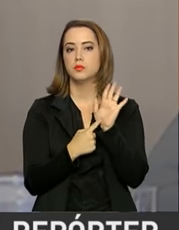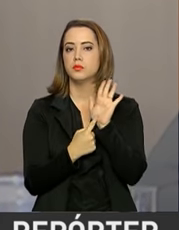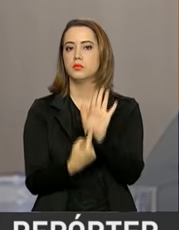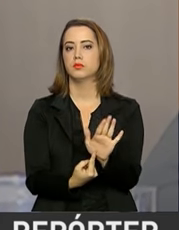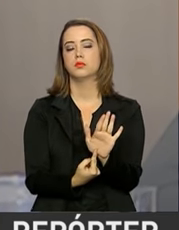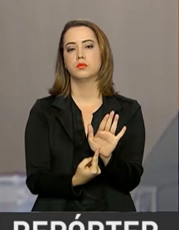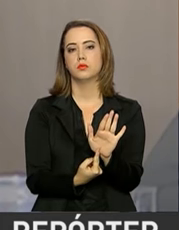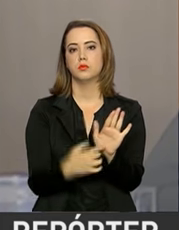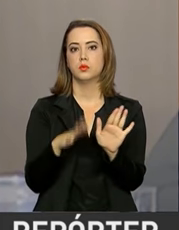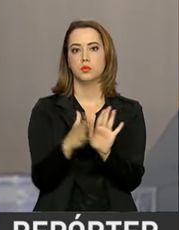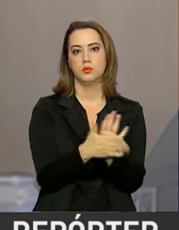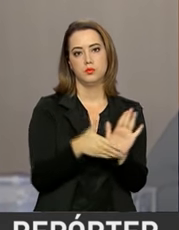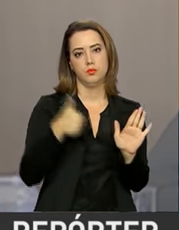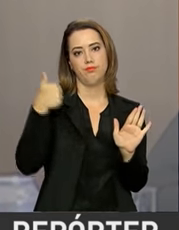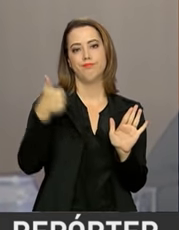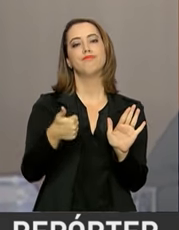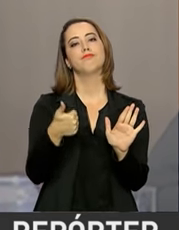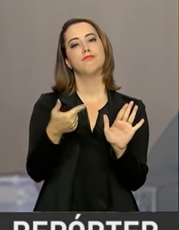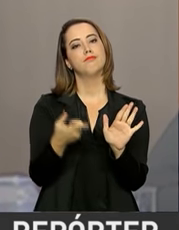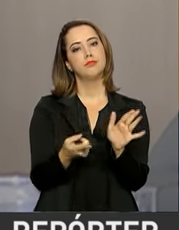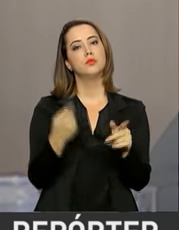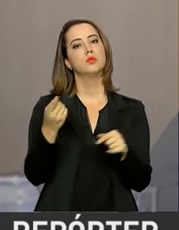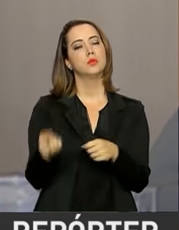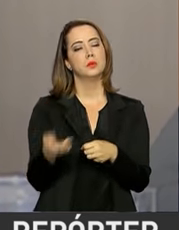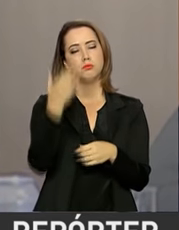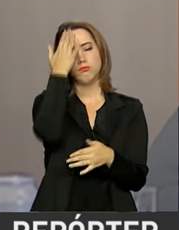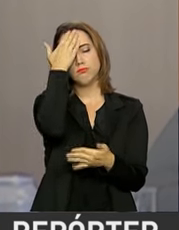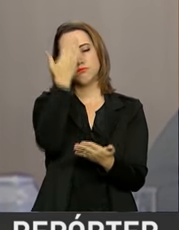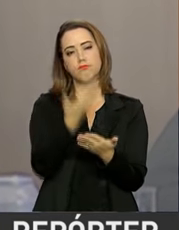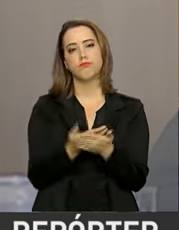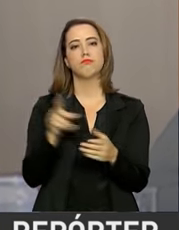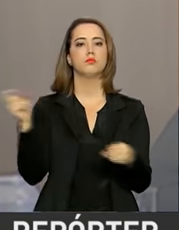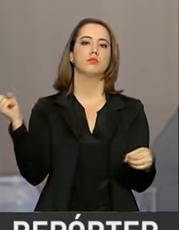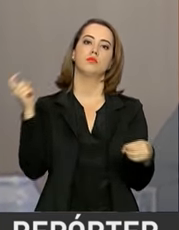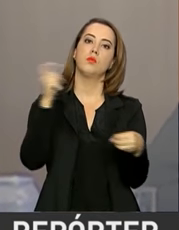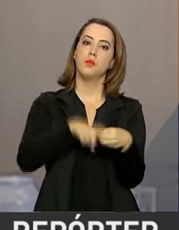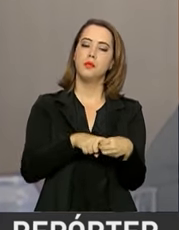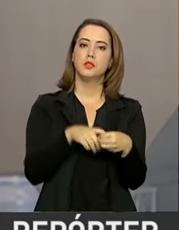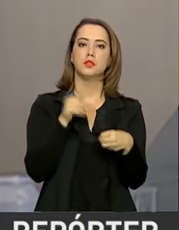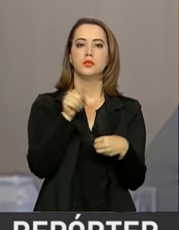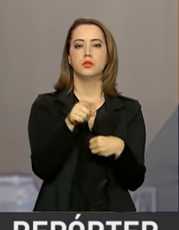melhora, está começando a mostrar uma confiança voltando. Você pode olhar